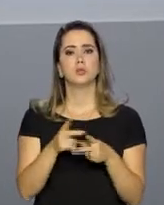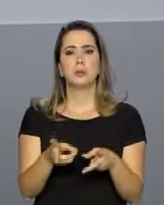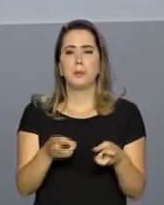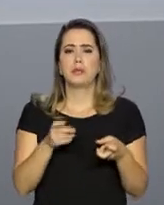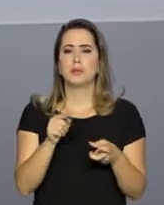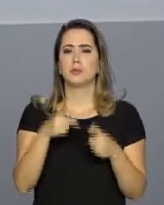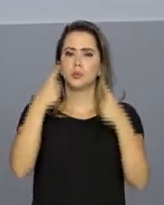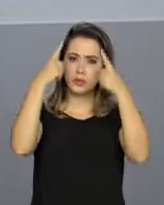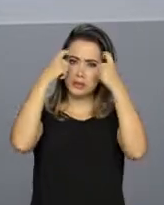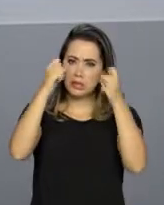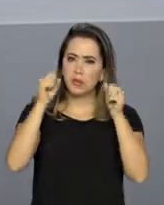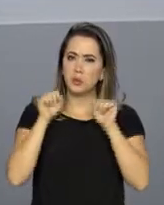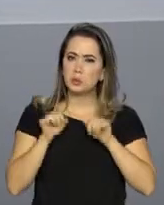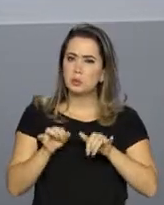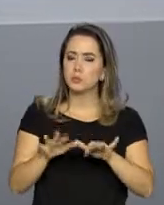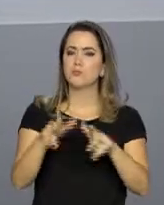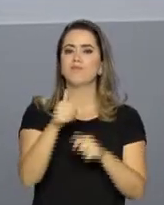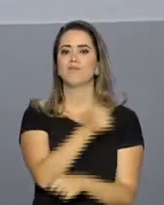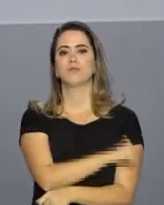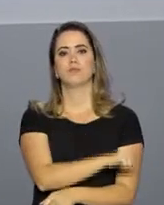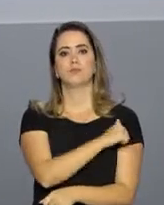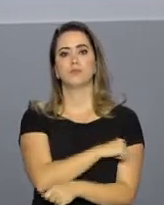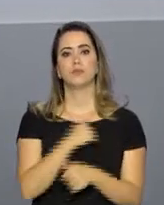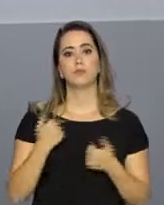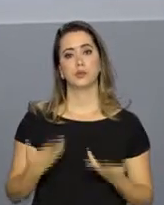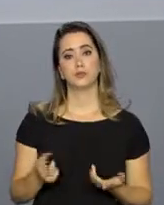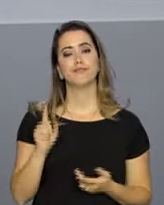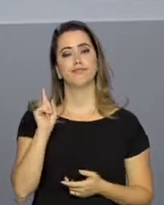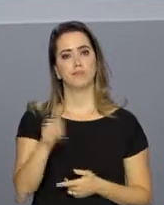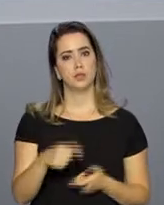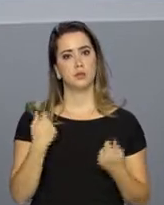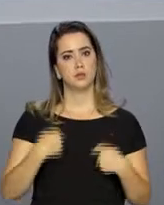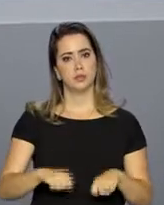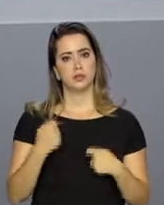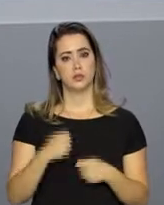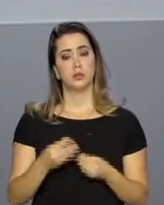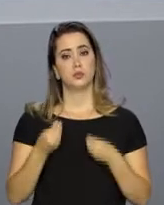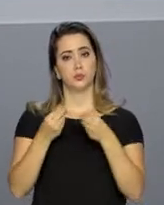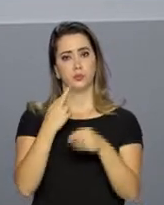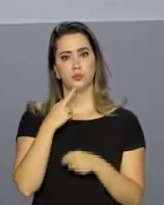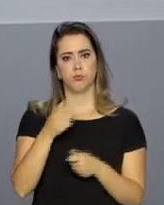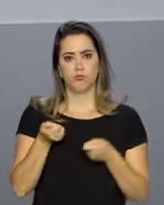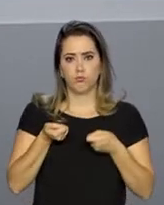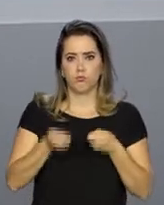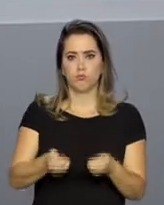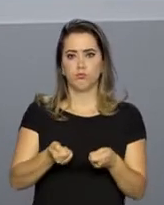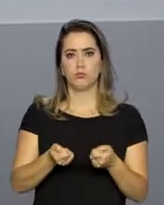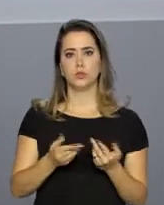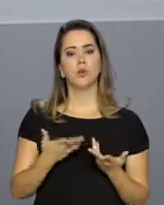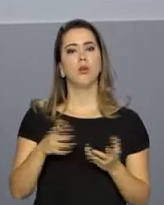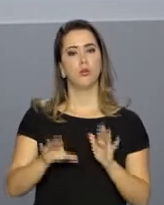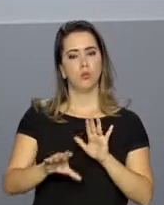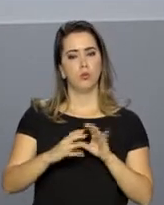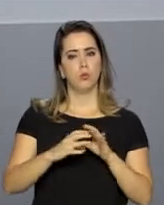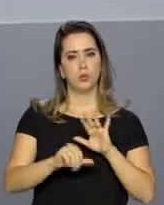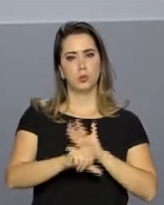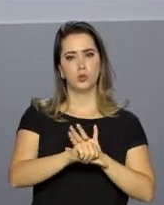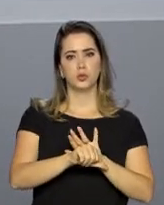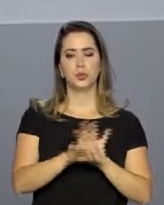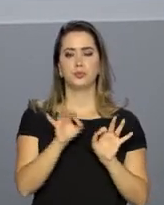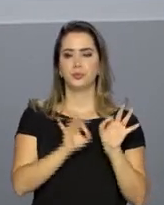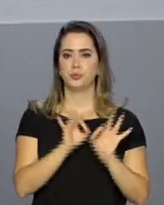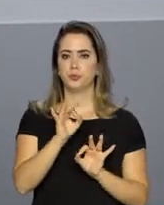de que a violência contaminou todo o rio de janeiro e que por isso é preciso dar respostas duras e firmes ao crime